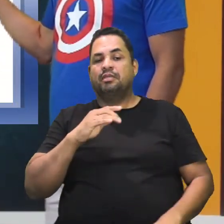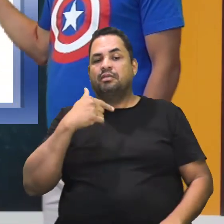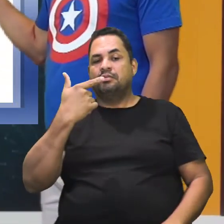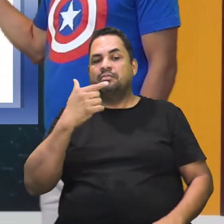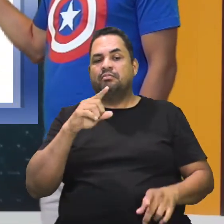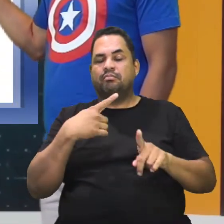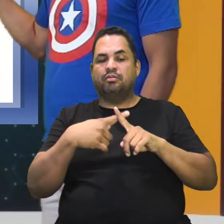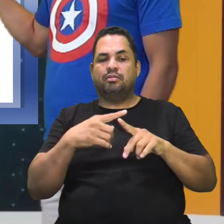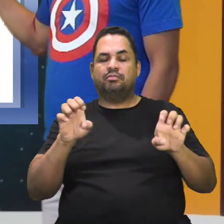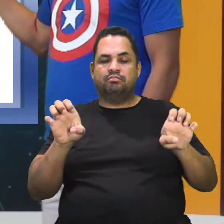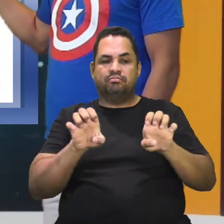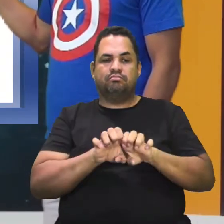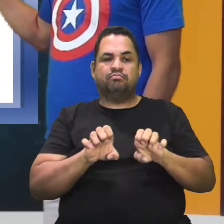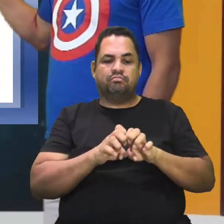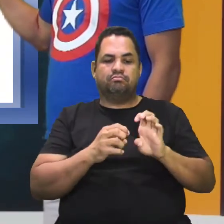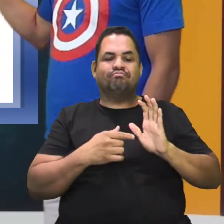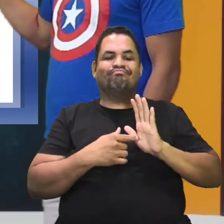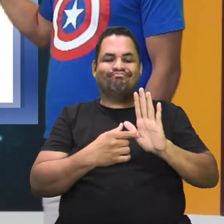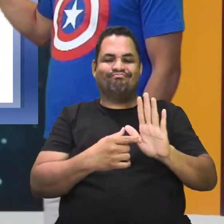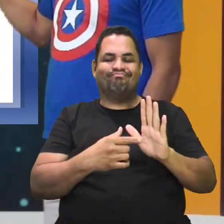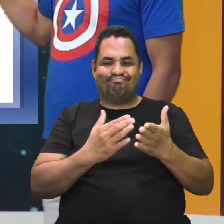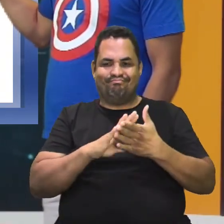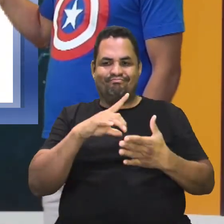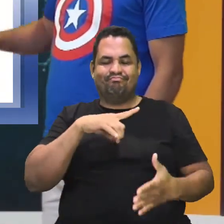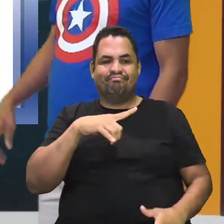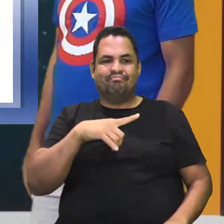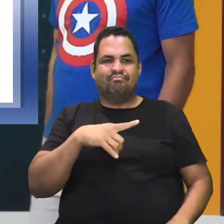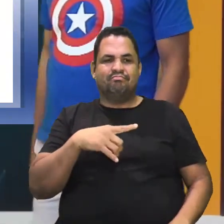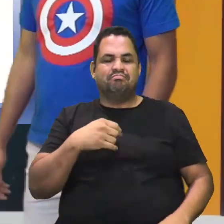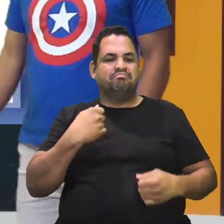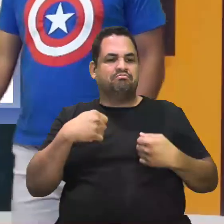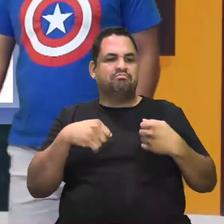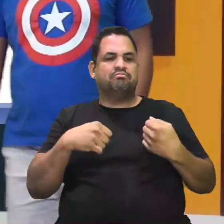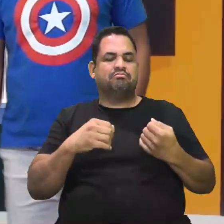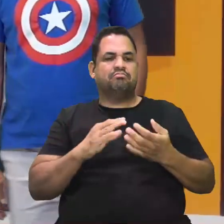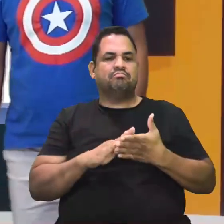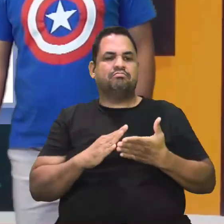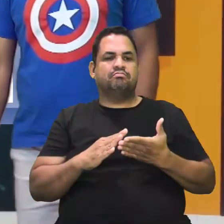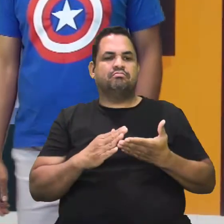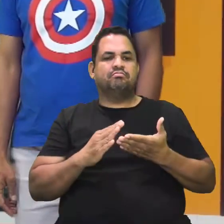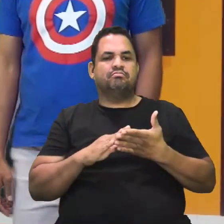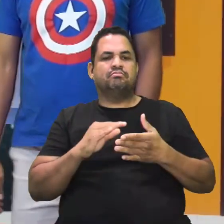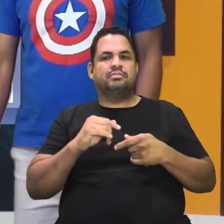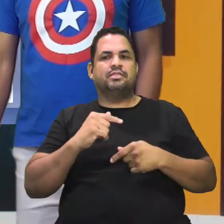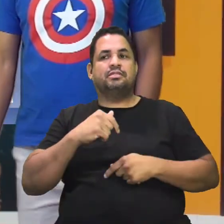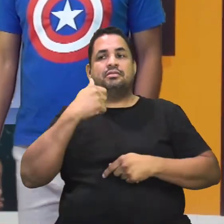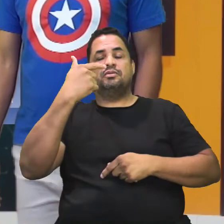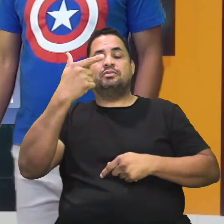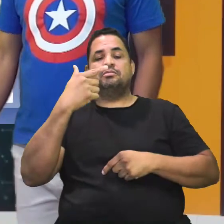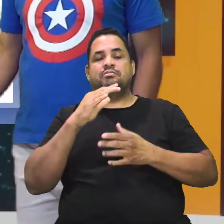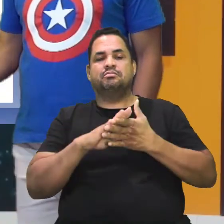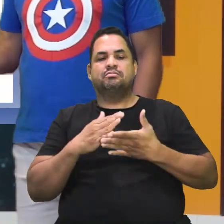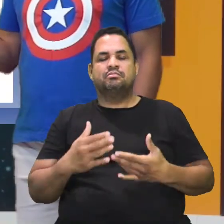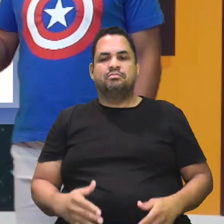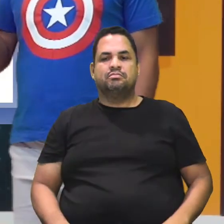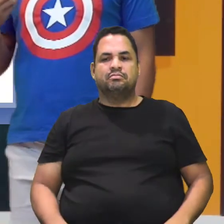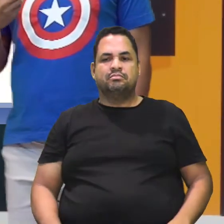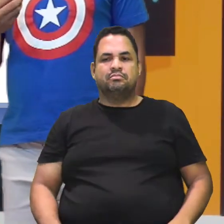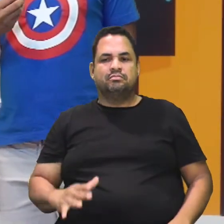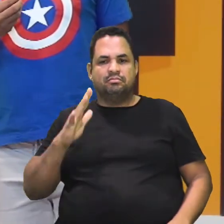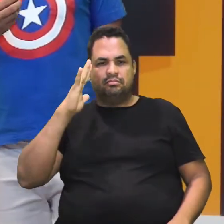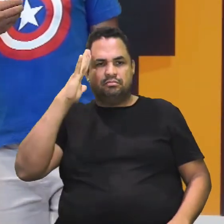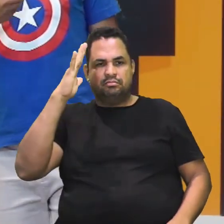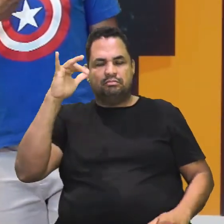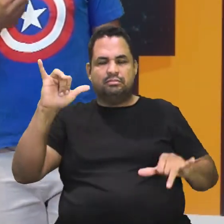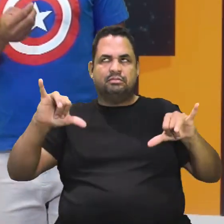a equação, ela já vem B ao quadrado. Pede B ao quadrado. Então não há necessidade, porque de toda forma a gente vai precisar elevar ao quadrado, para que a gente vai extrair? Imagina só